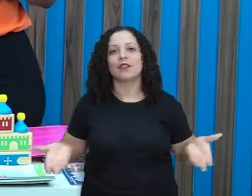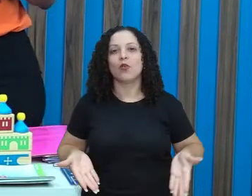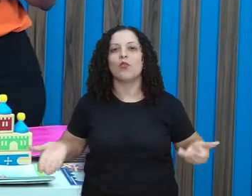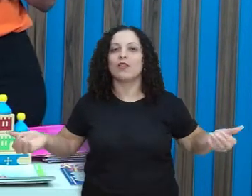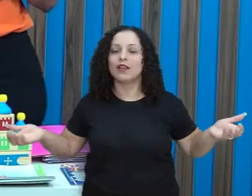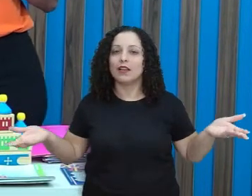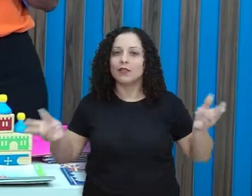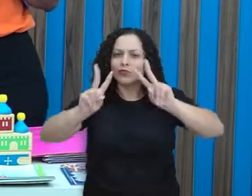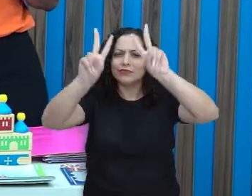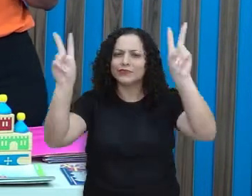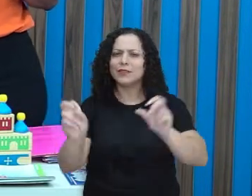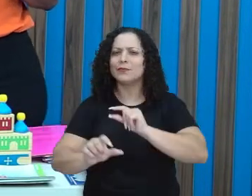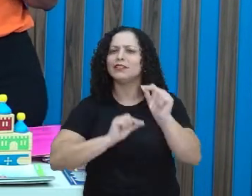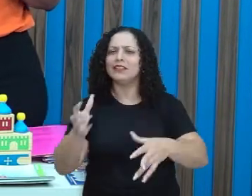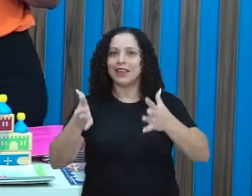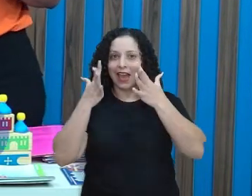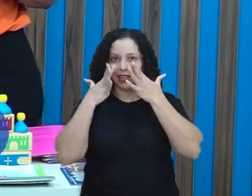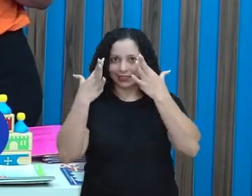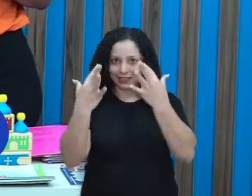hoje falando sobre atenção.